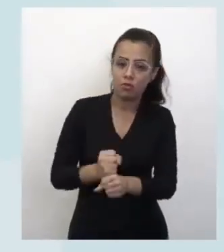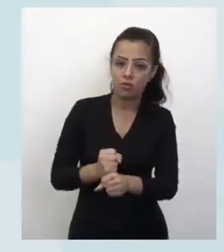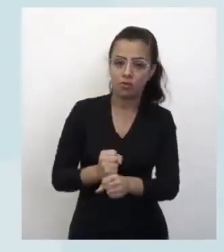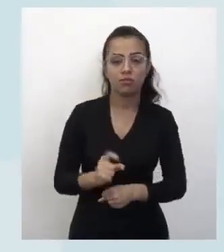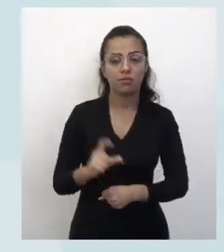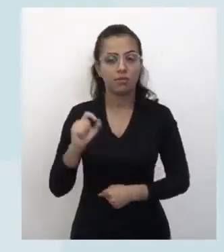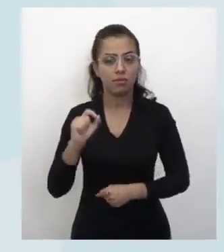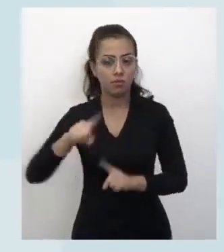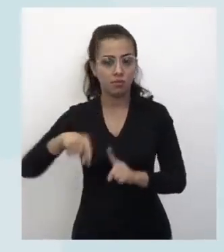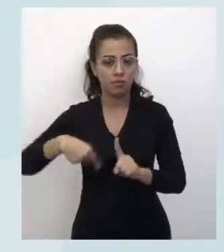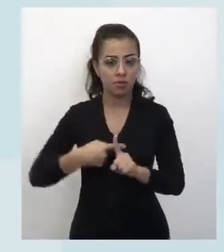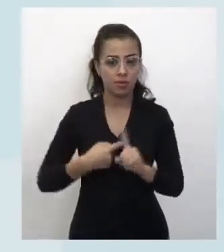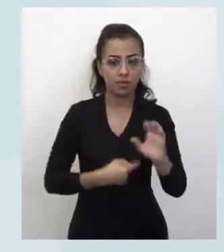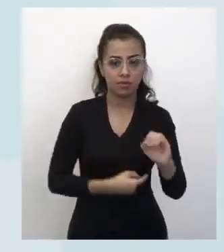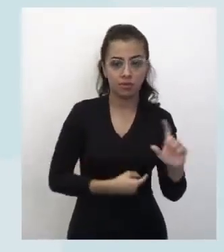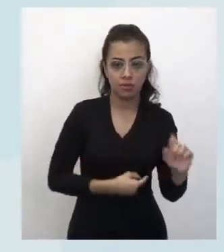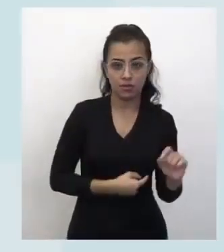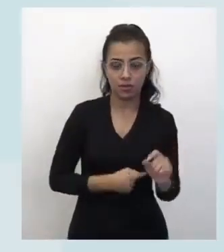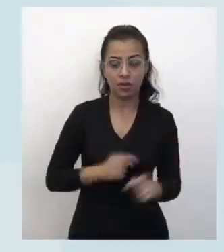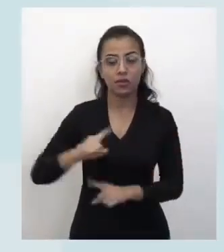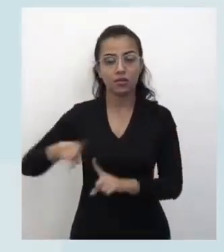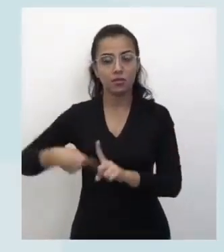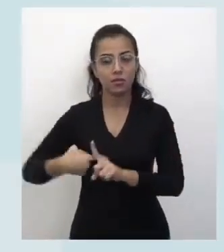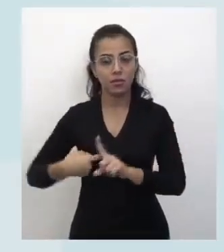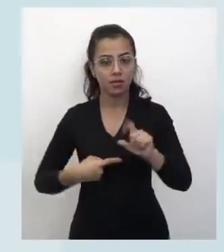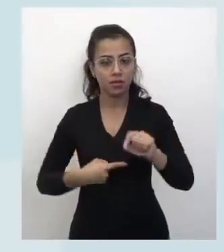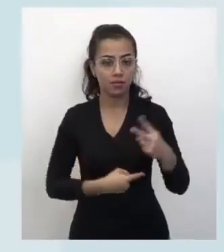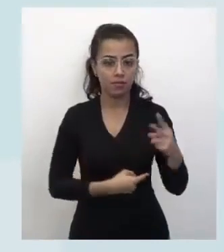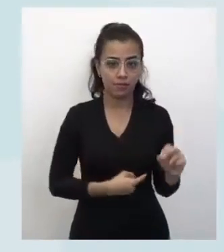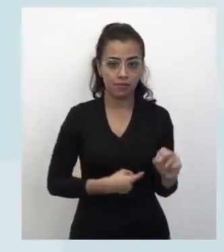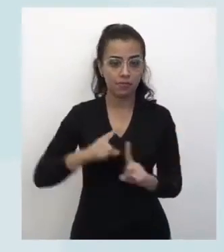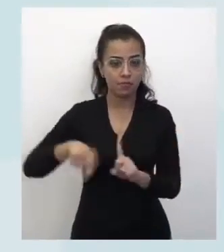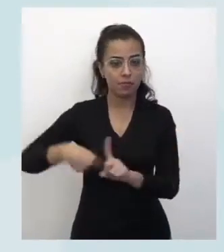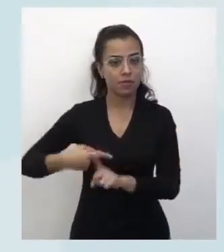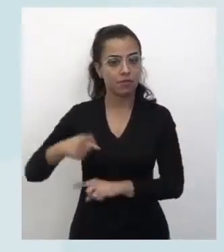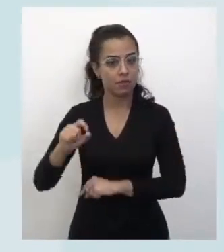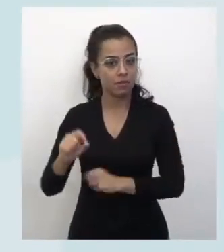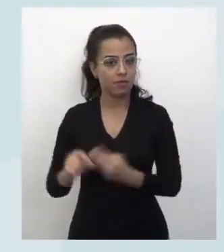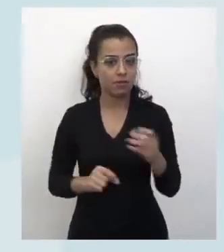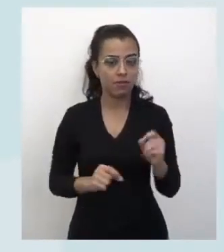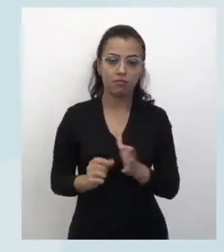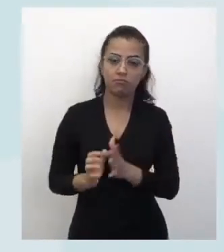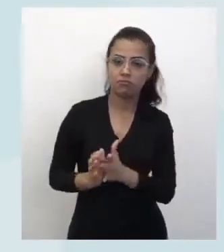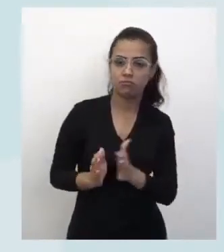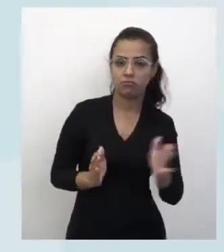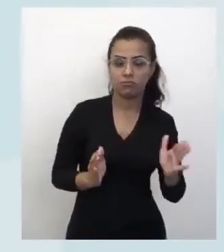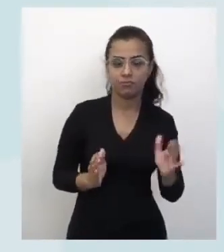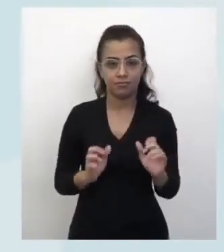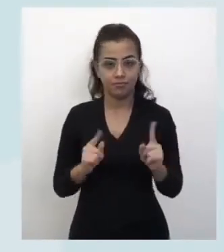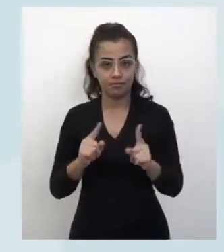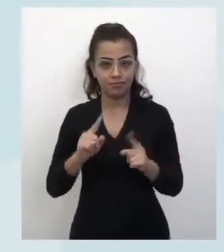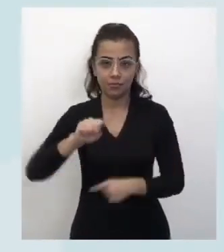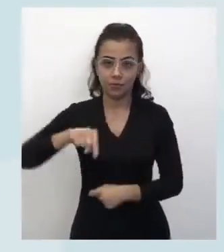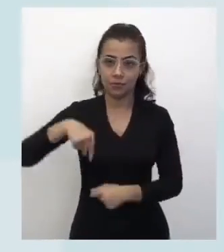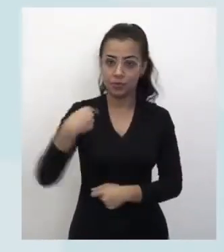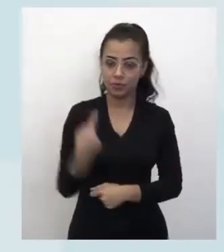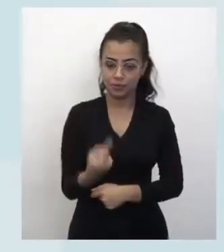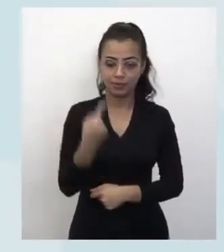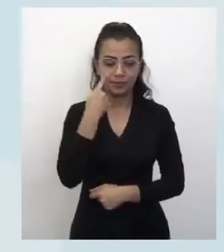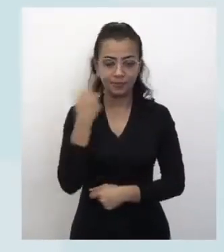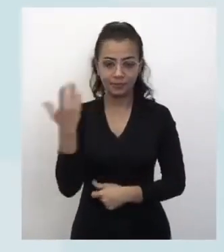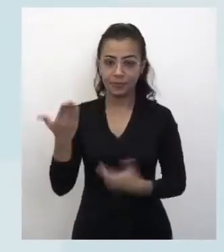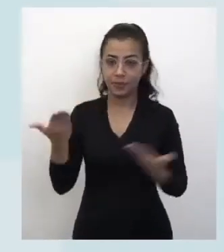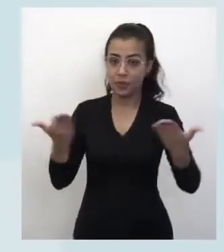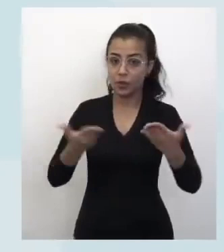dá 10, mais 10 dá 20, e assim por diante. Perfeito. Beleza? Vamos para o próximo, ó. No próximo aí, o do